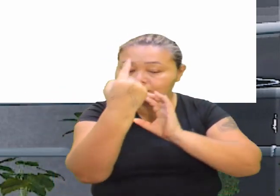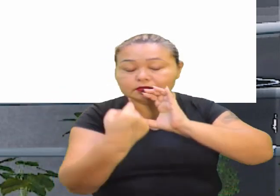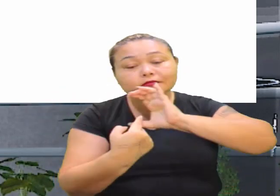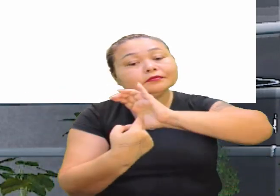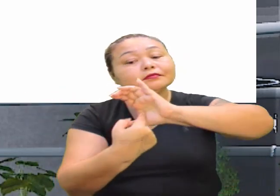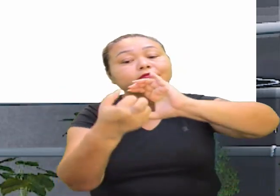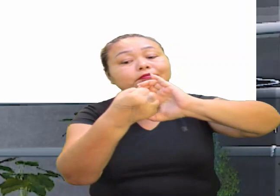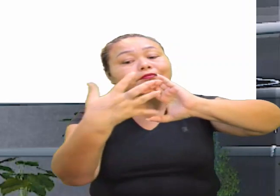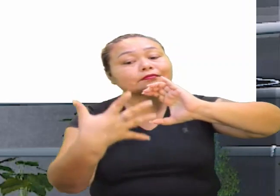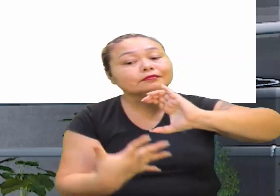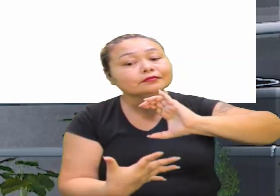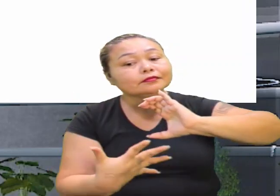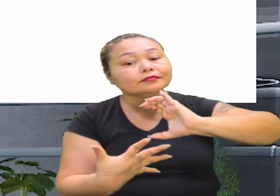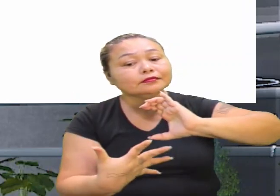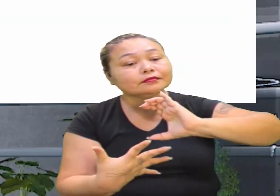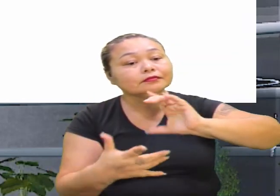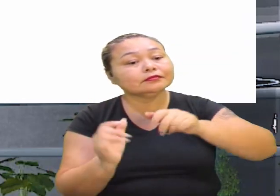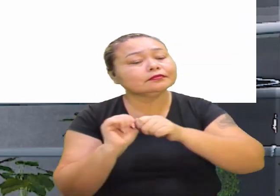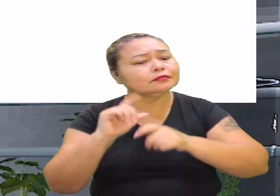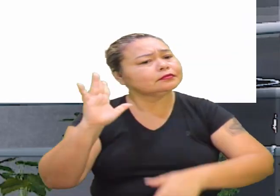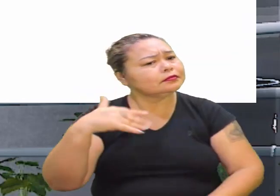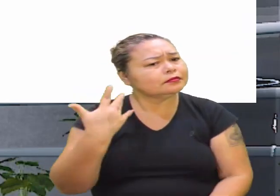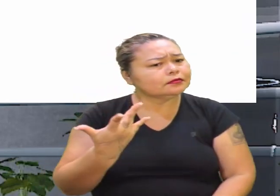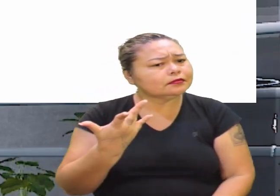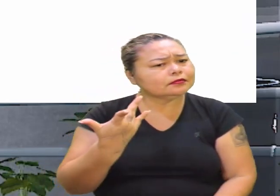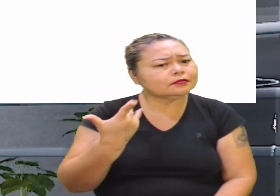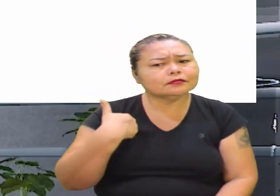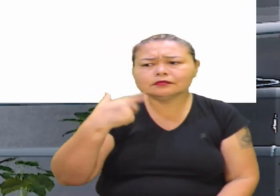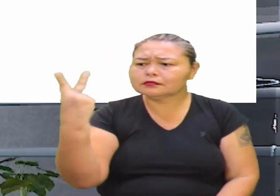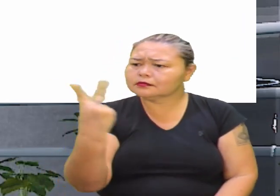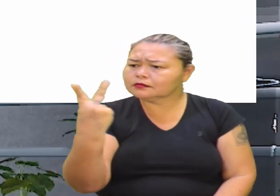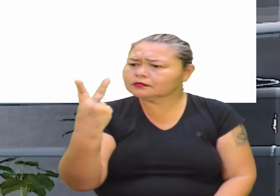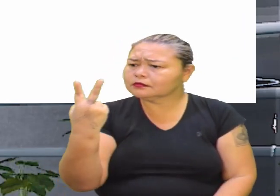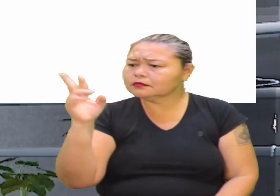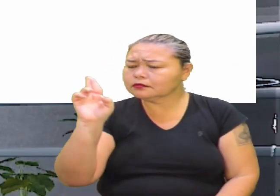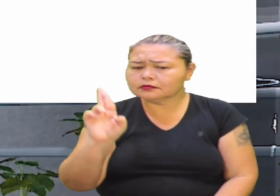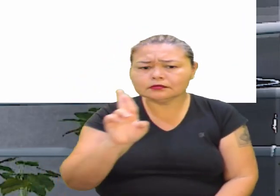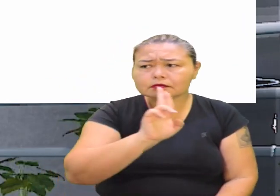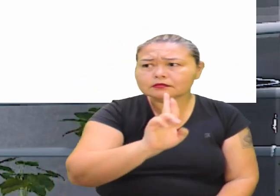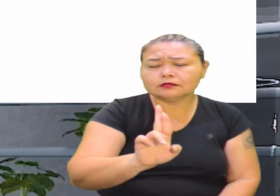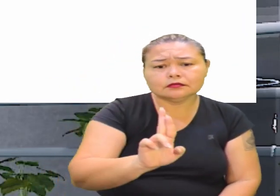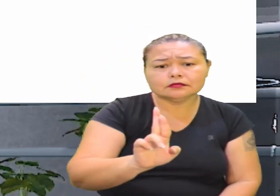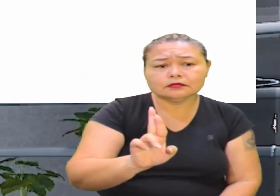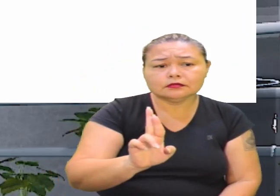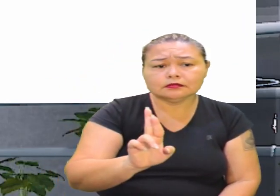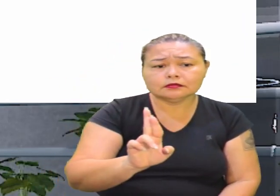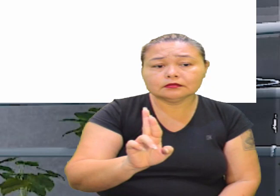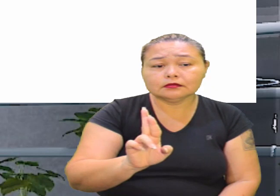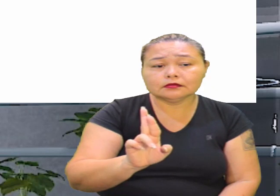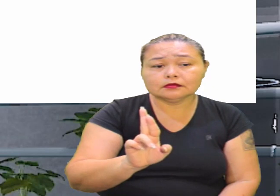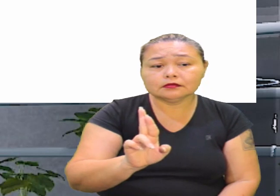característica. Ei, professor! Oi! E quando eu pego esse representante aí, ó?